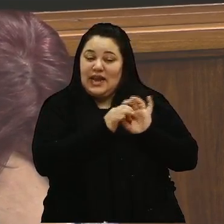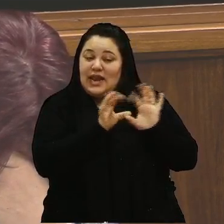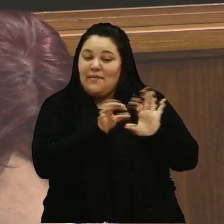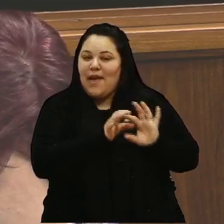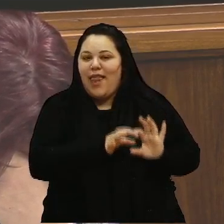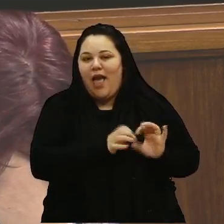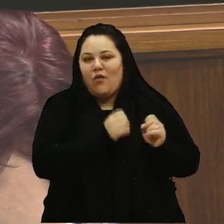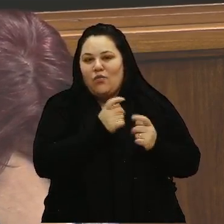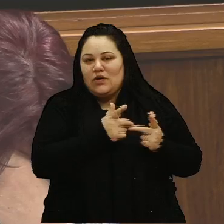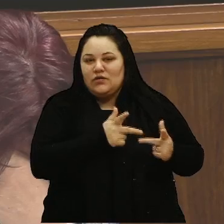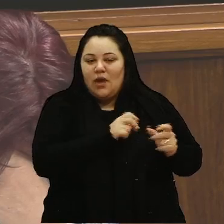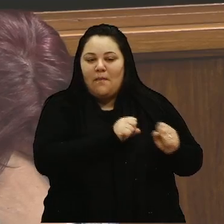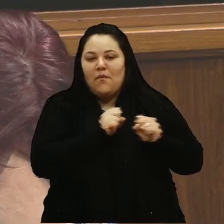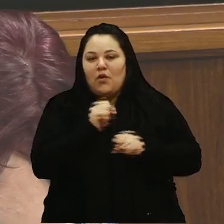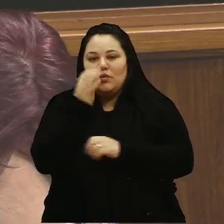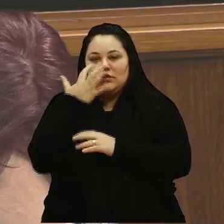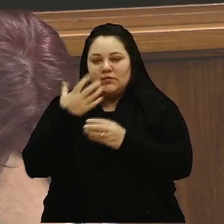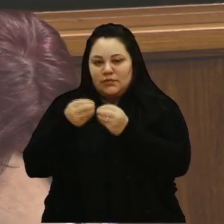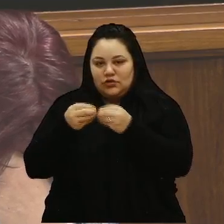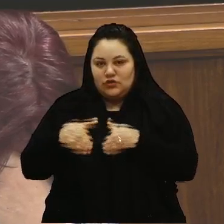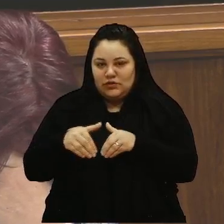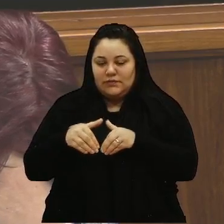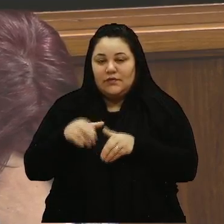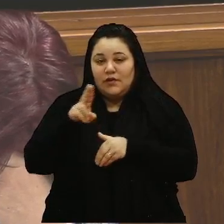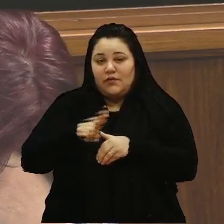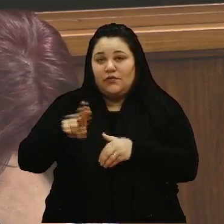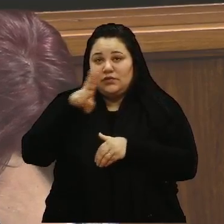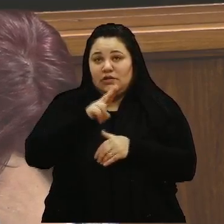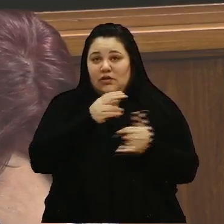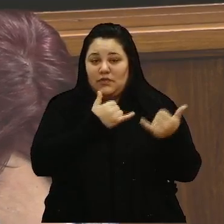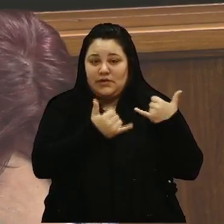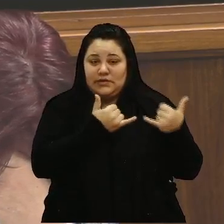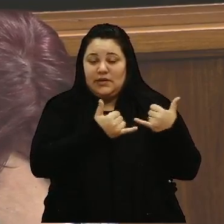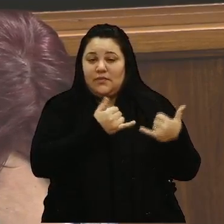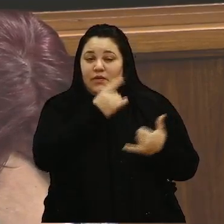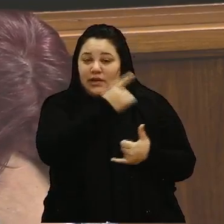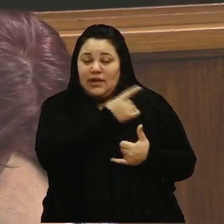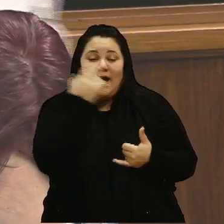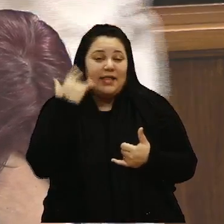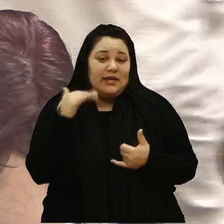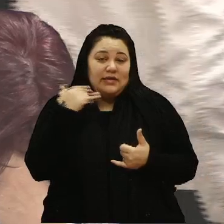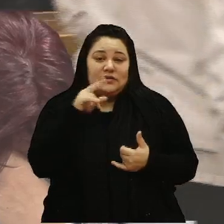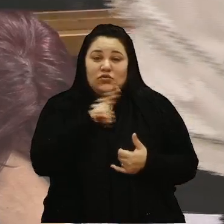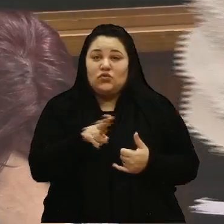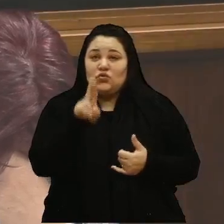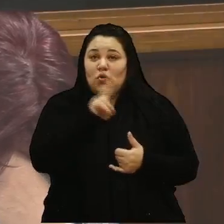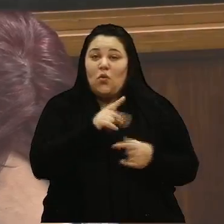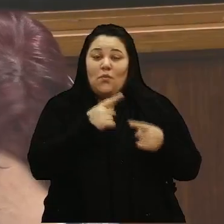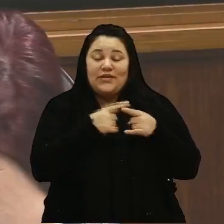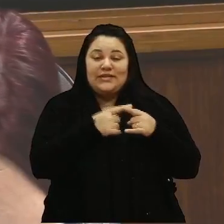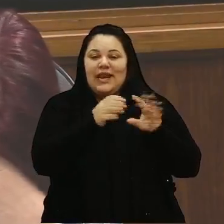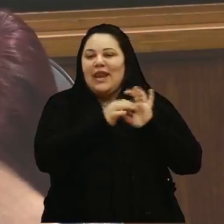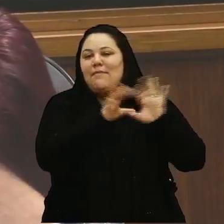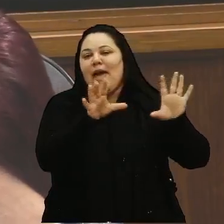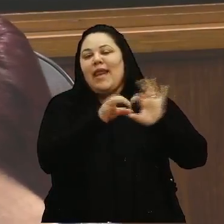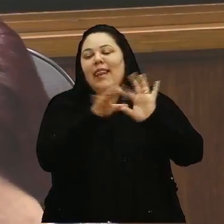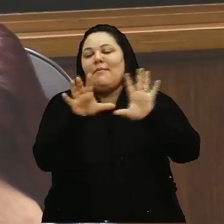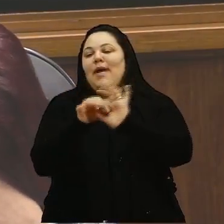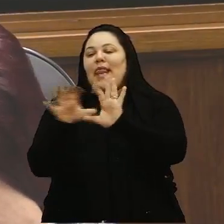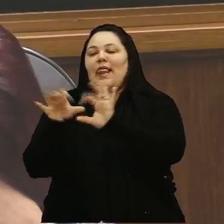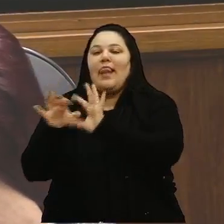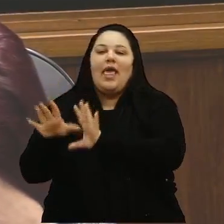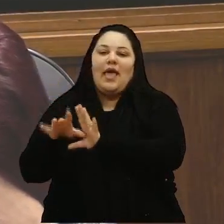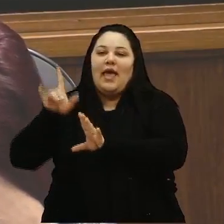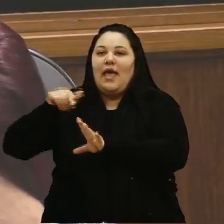prejuízo. Eu quero usar o mesmo exemplo que a vereadora Andressa usou, porque eu achei muito bom. O autolicenciamento é como se a gente chegasse